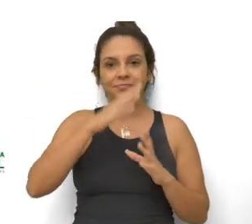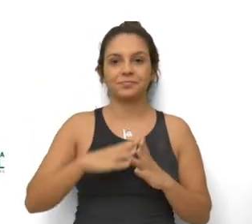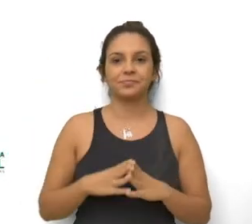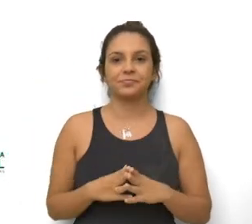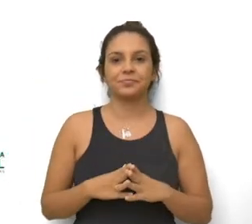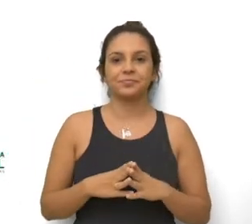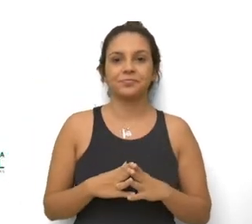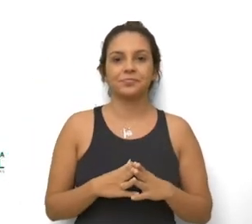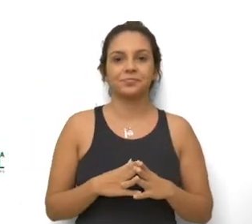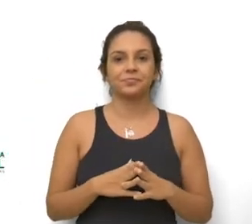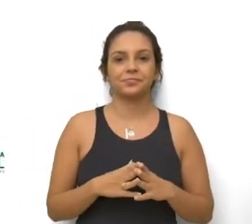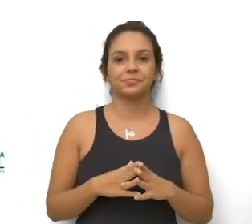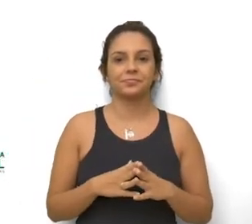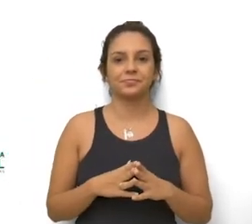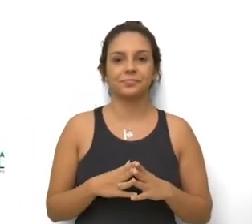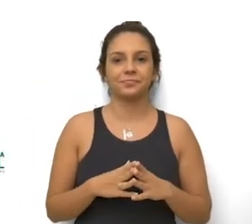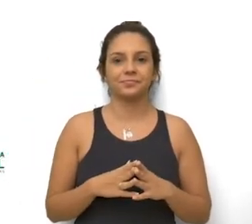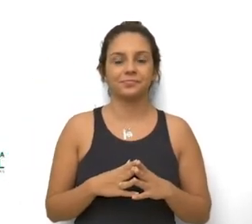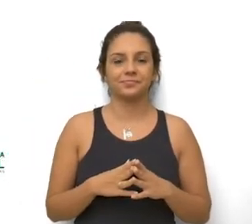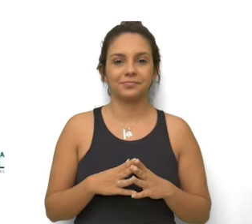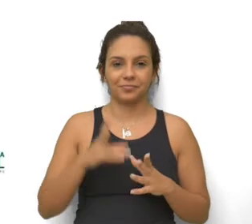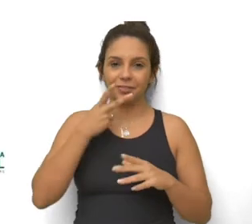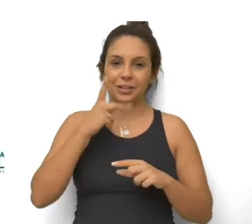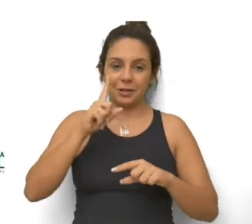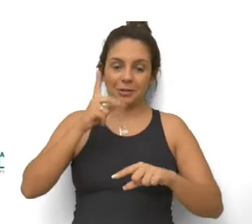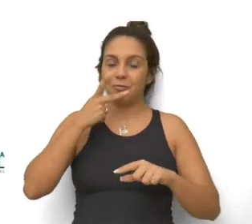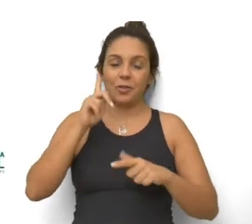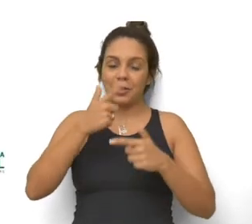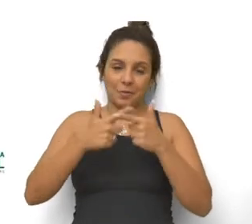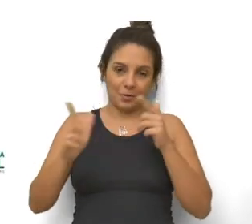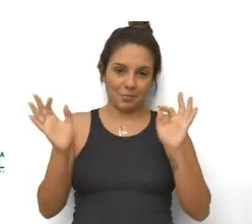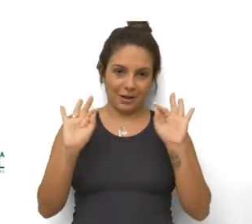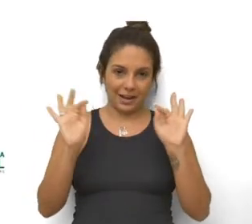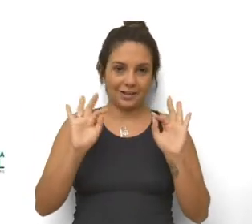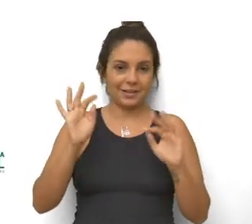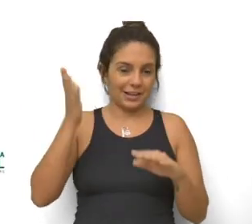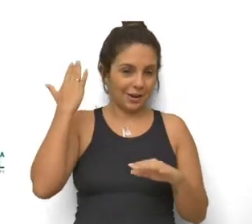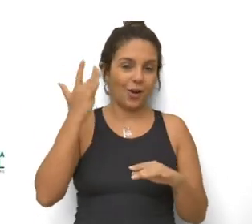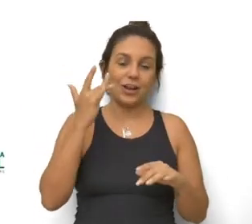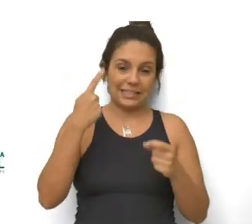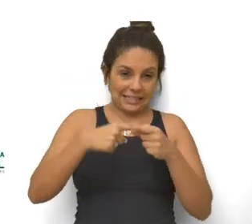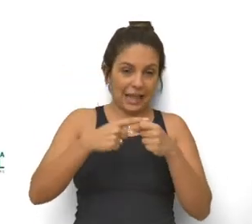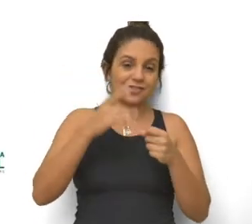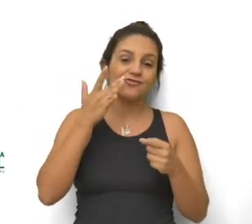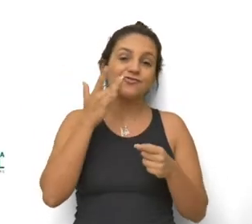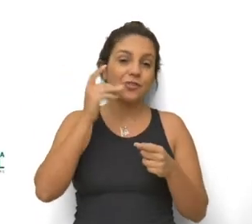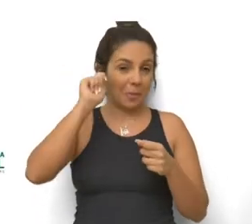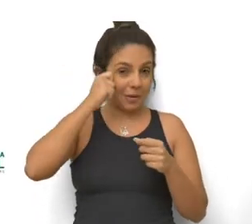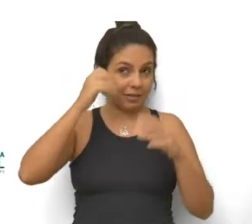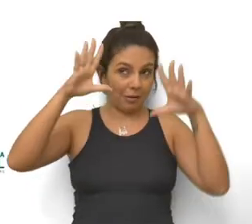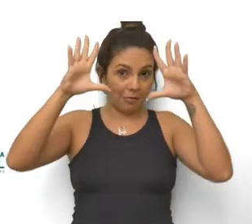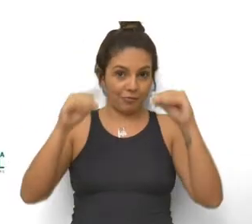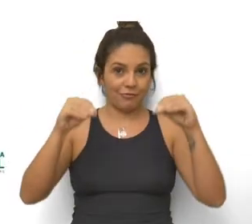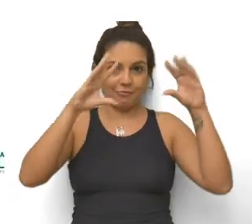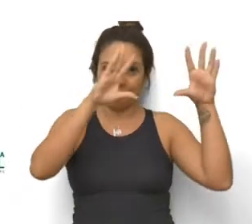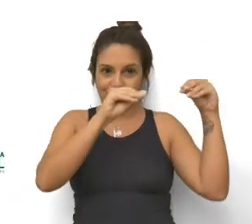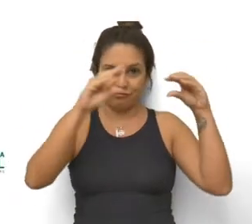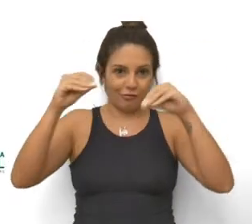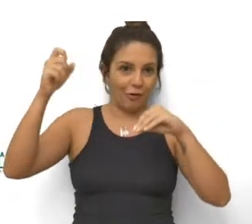materialista. Não vamos ser espiritualista, vamos ser materialista. Ouro Preto, 89, cai a luz toda hora. Tudo bem, mas 2